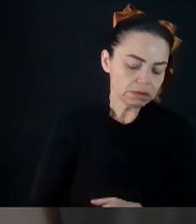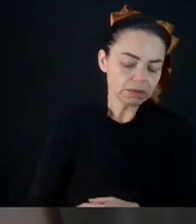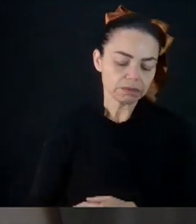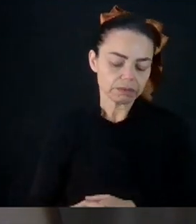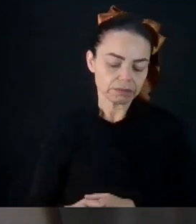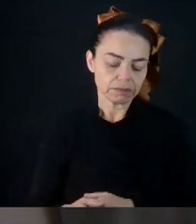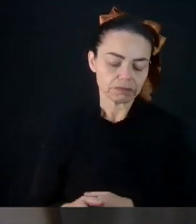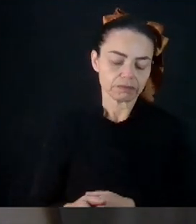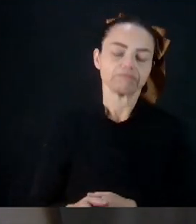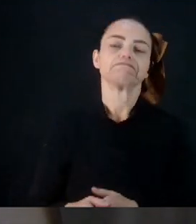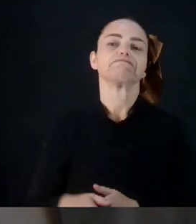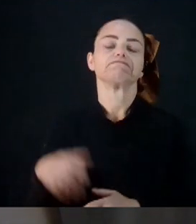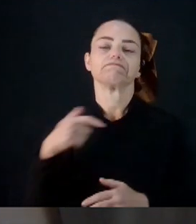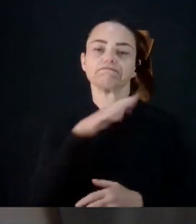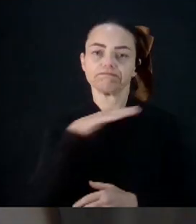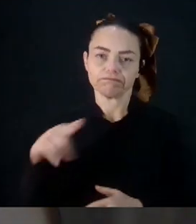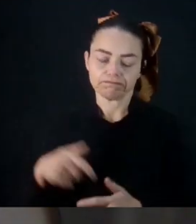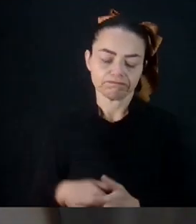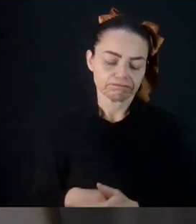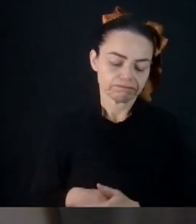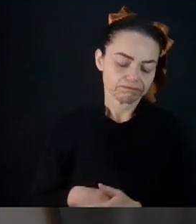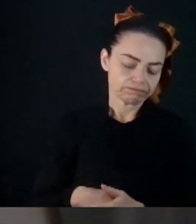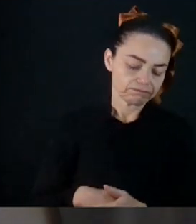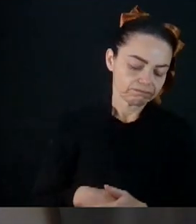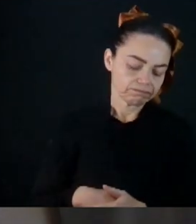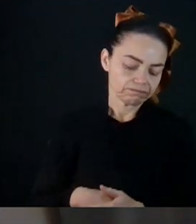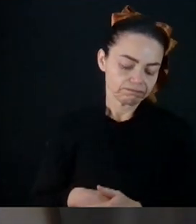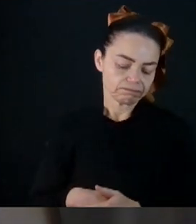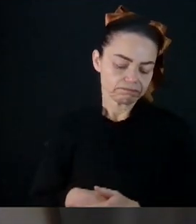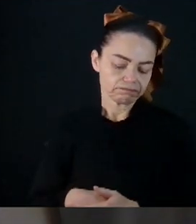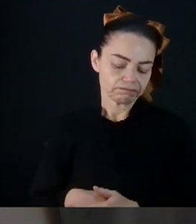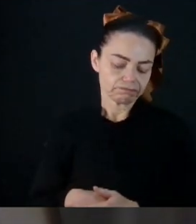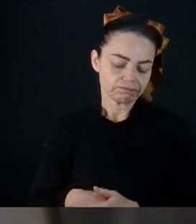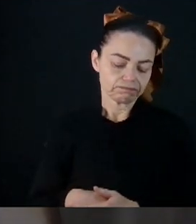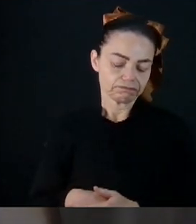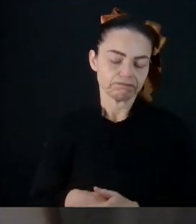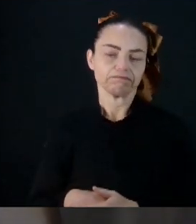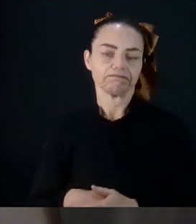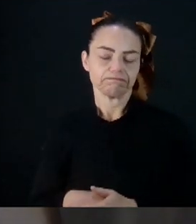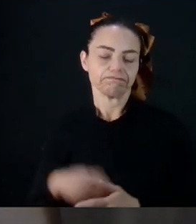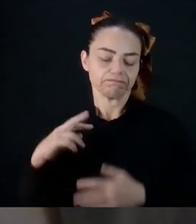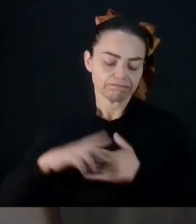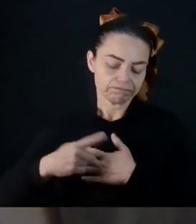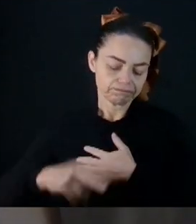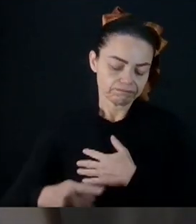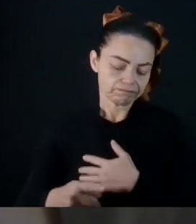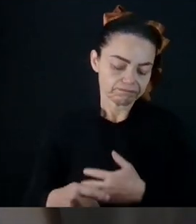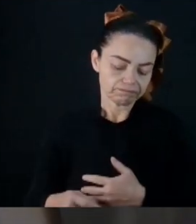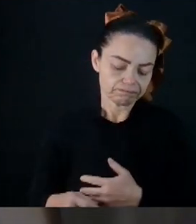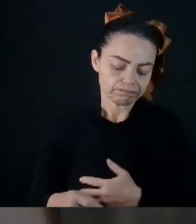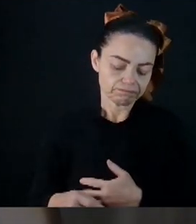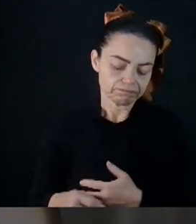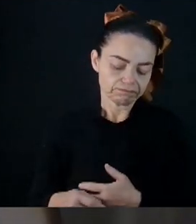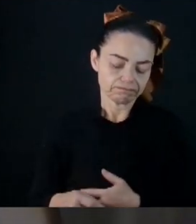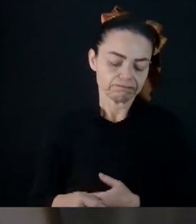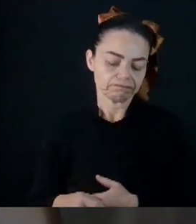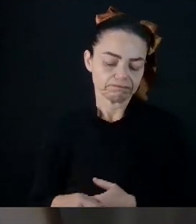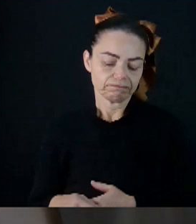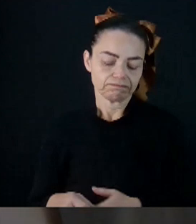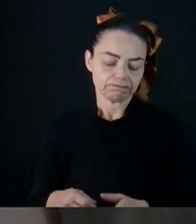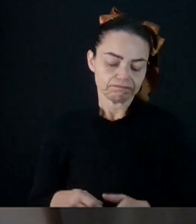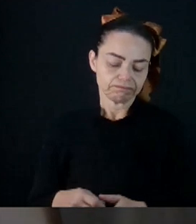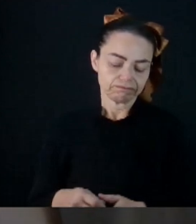dessa criança, a gente pode ter uma série de consequências negativas, né, incluindo